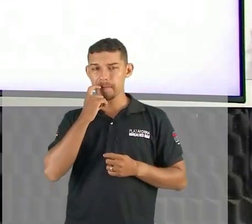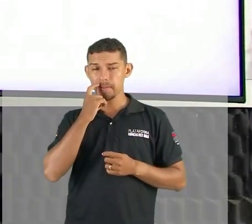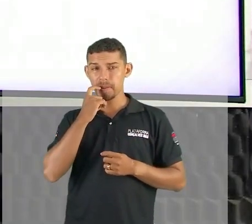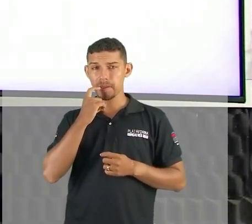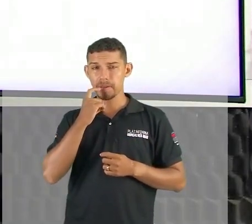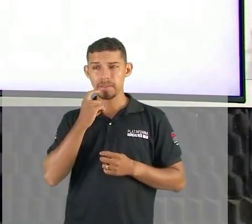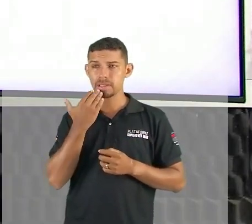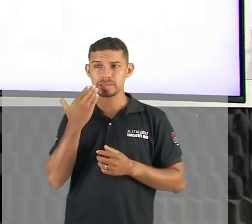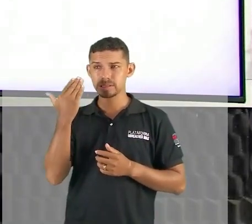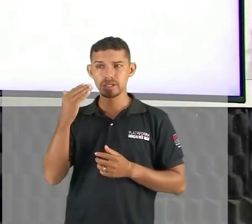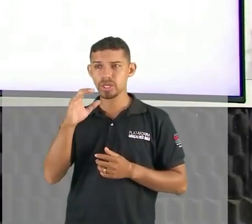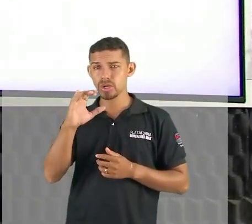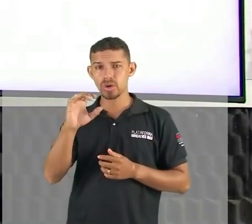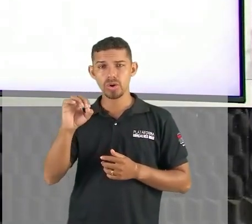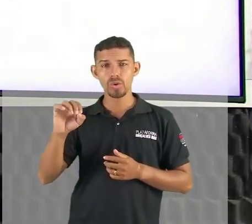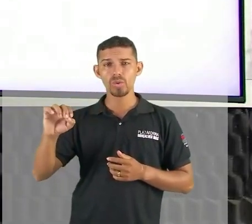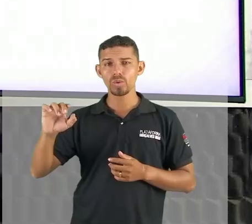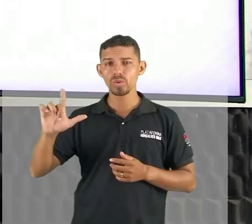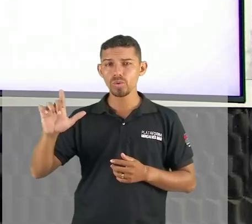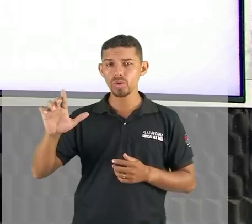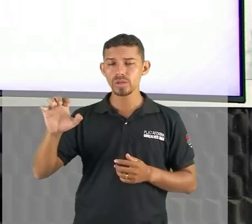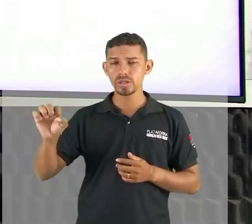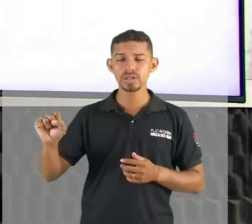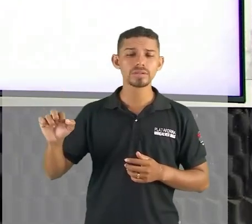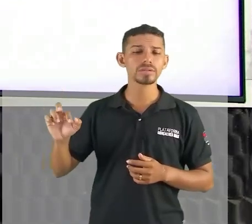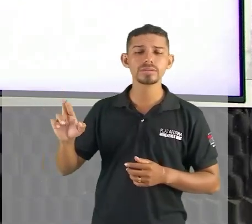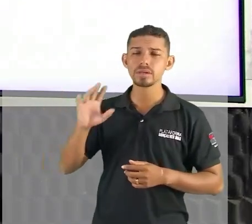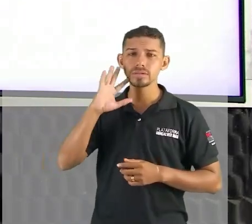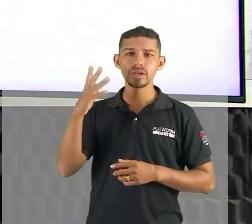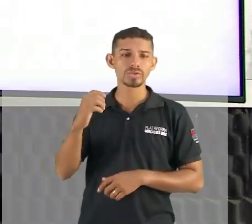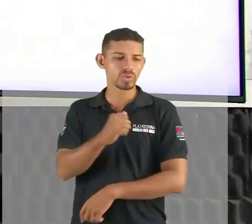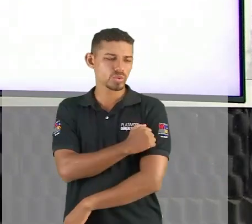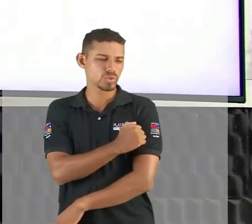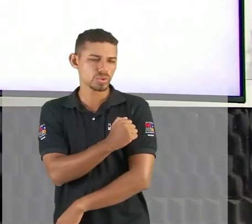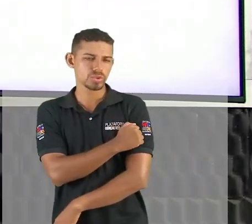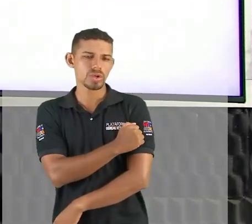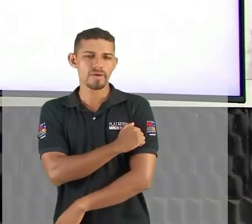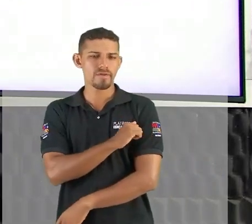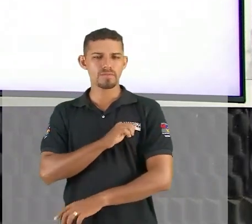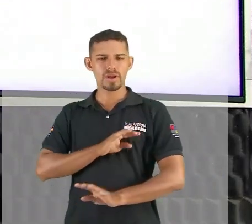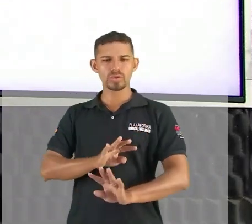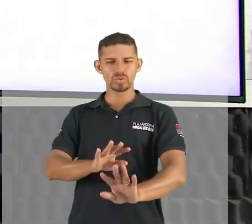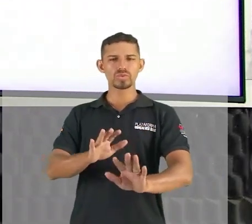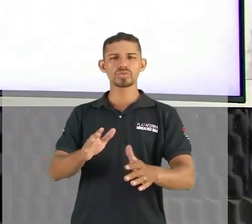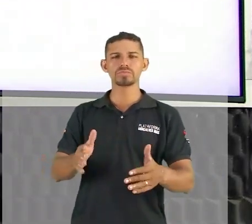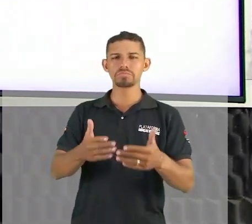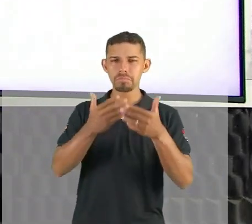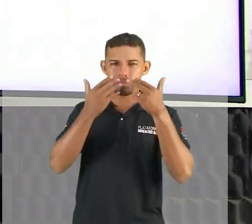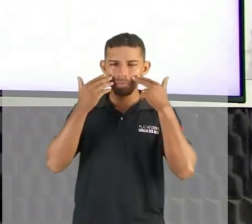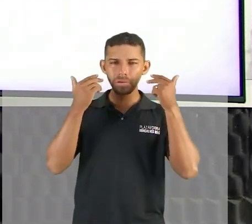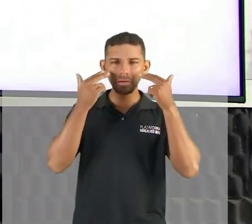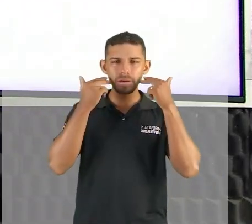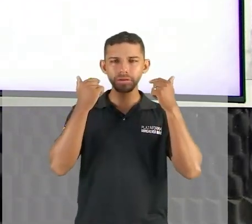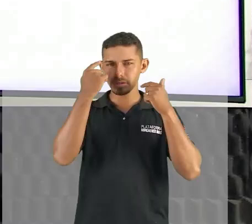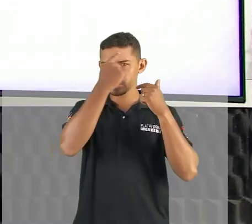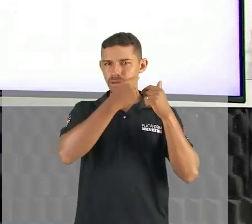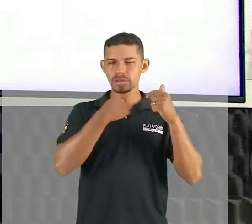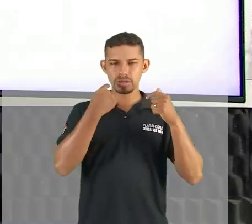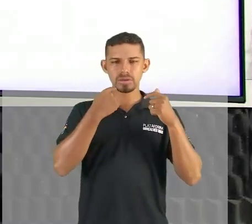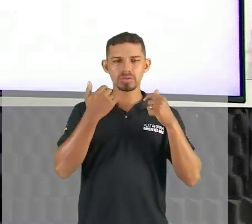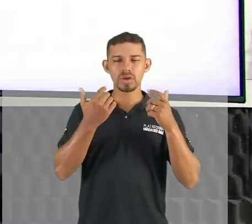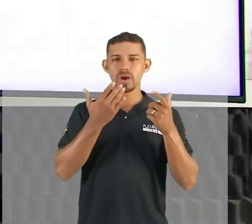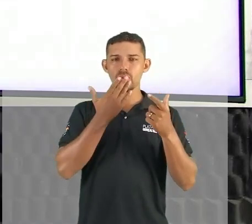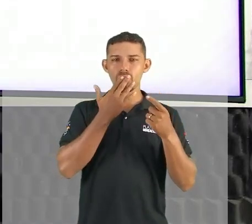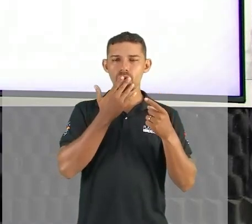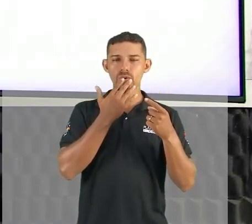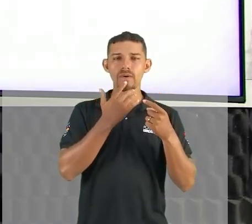né, em relação aos estudantes que foram para as ruas, que pintaram, né, nos seus rostos aí as